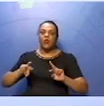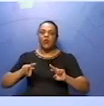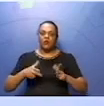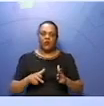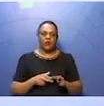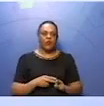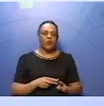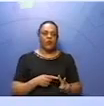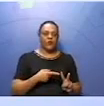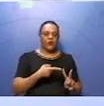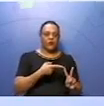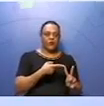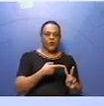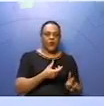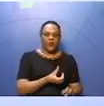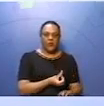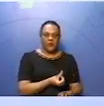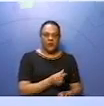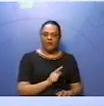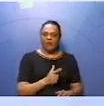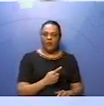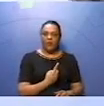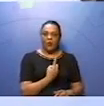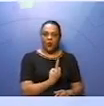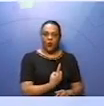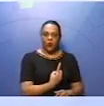Colocamos o expoente 1 quando não tem.